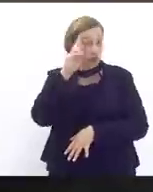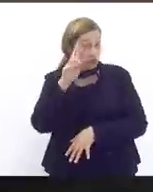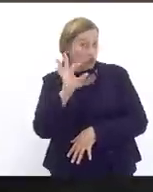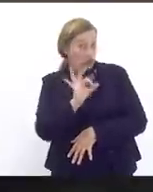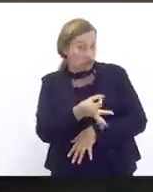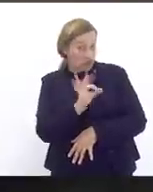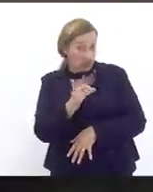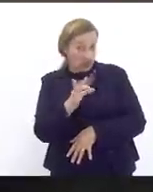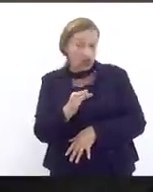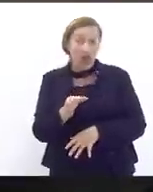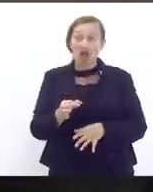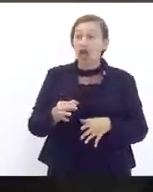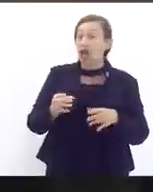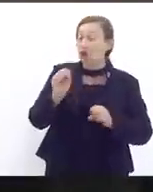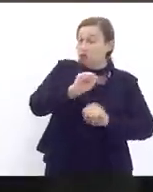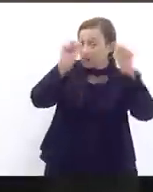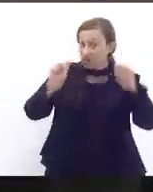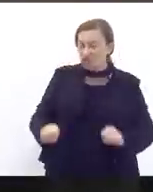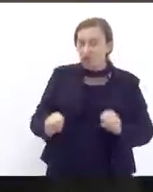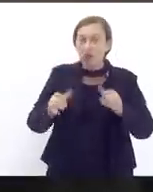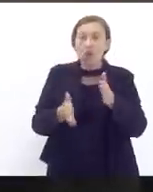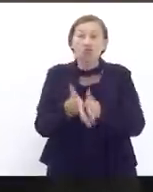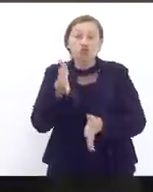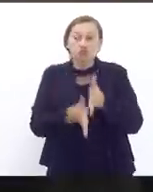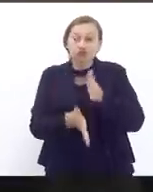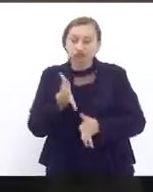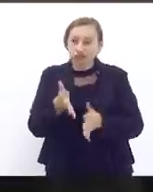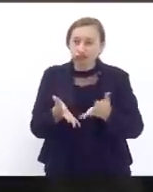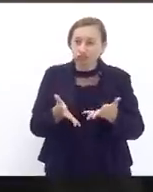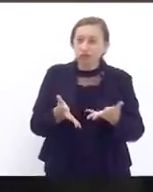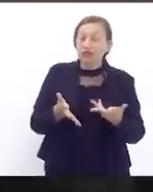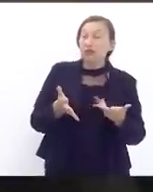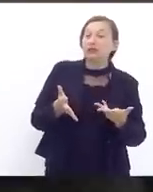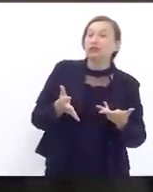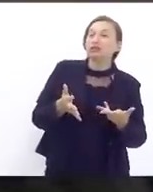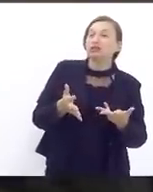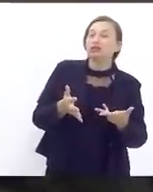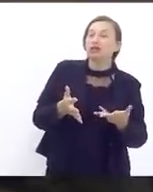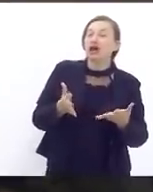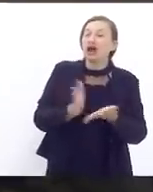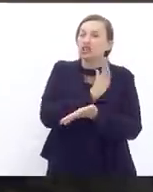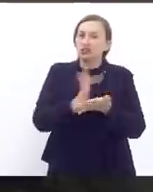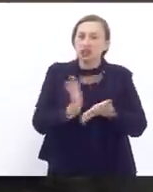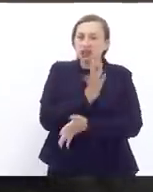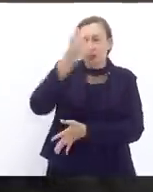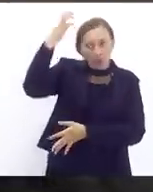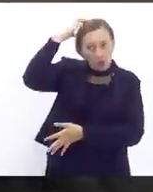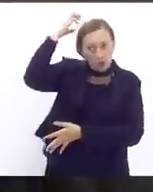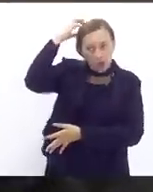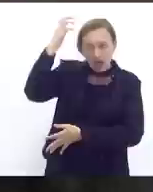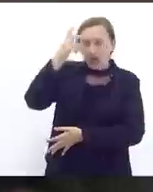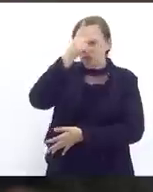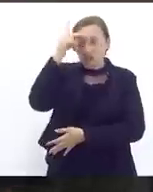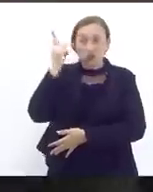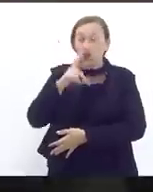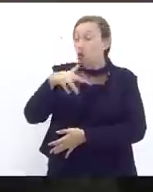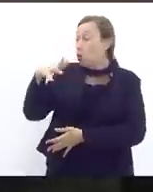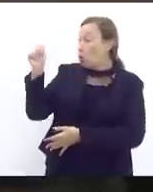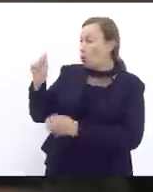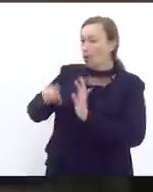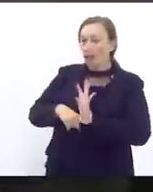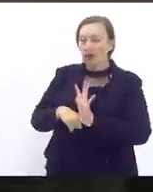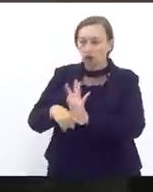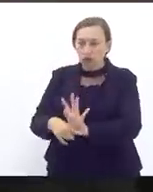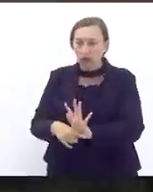um sistema complexo mexe e geralmente na maioria das vezes é para punir nunca é para beneficiar a